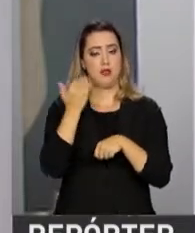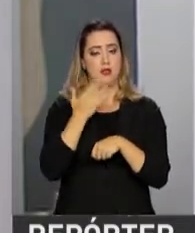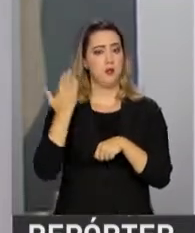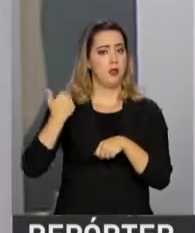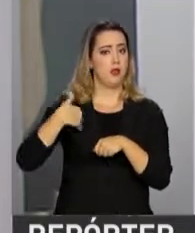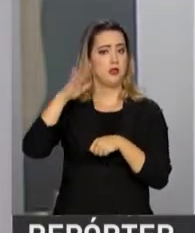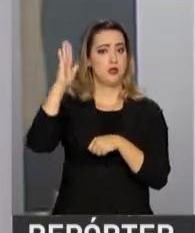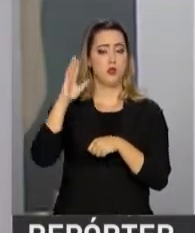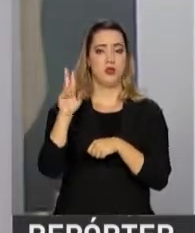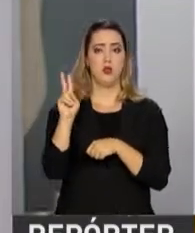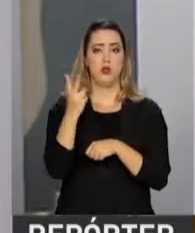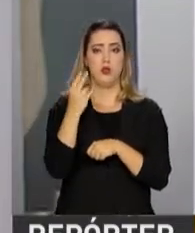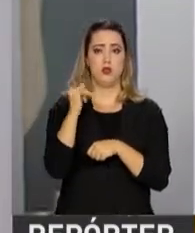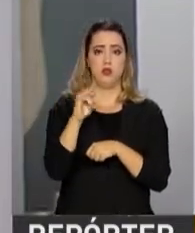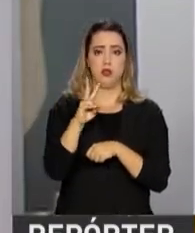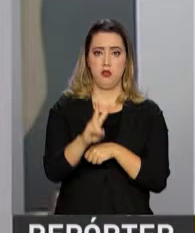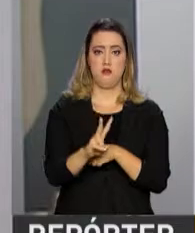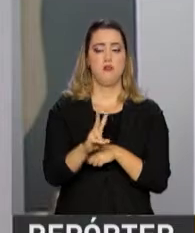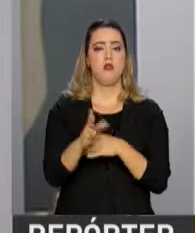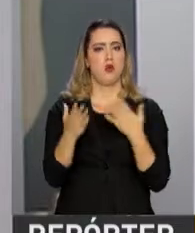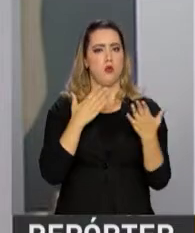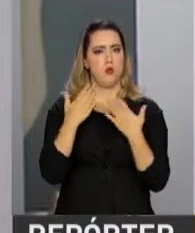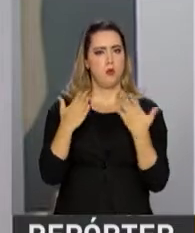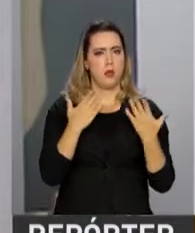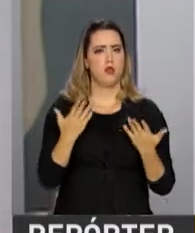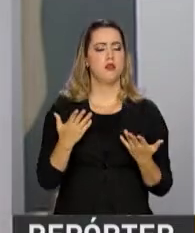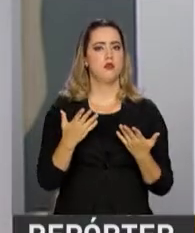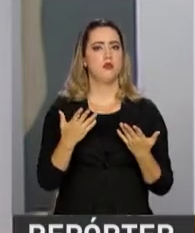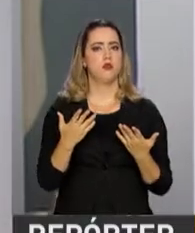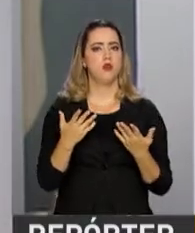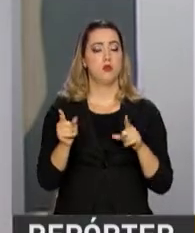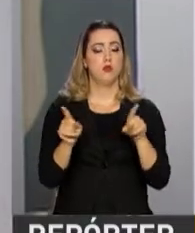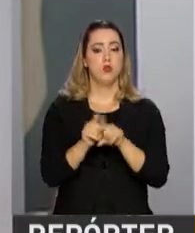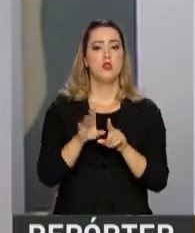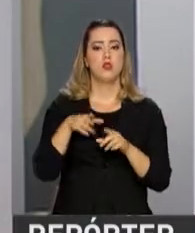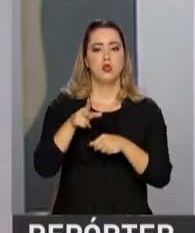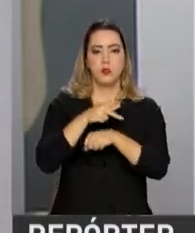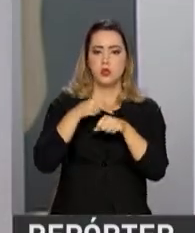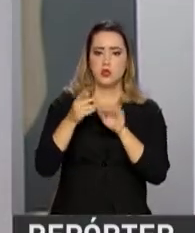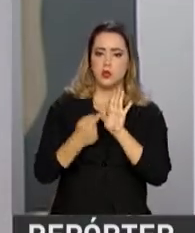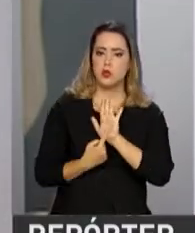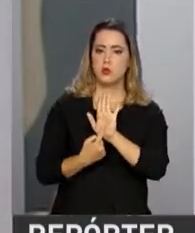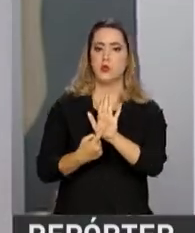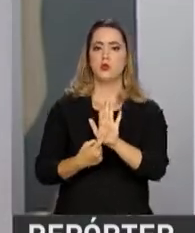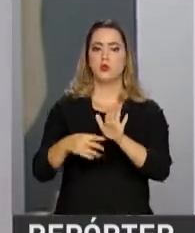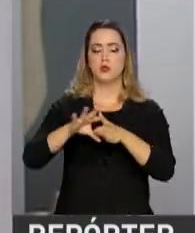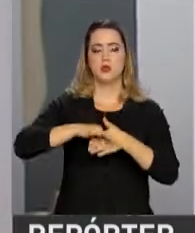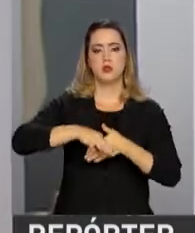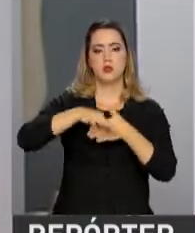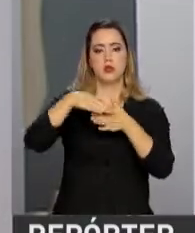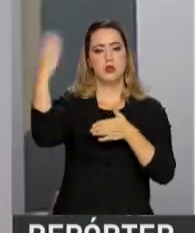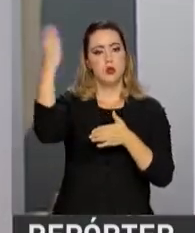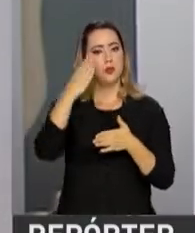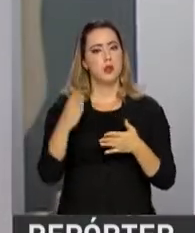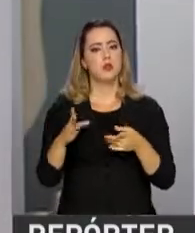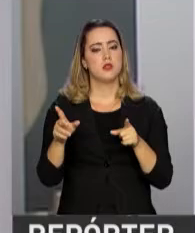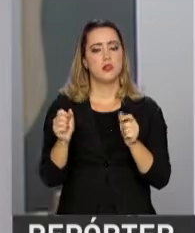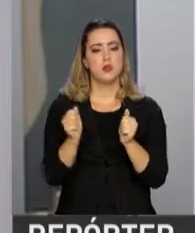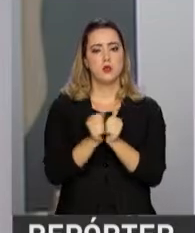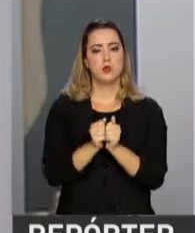mata mais do que a malária. Então, nós ficamos muito contentes que alguns países já estão mostrando a liderança ali, como o Brasil, por